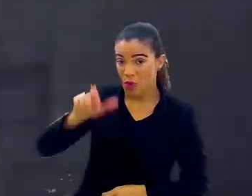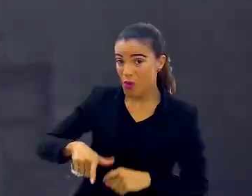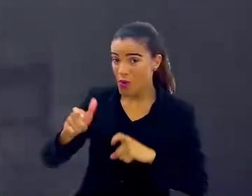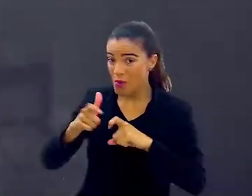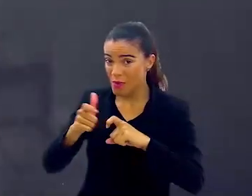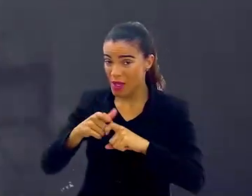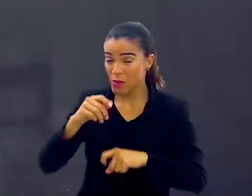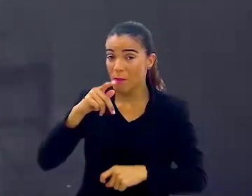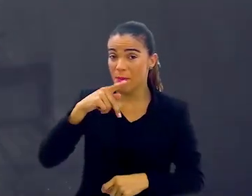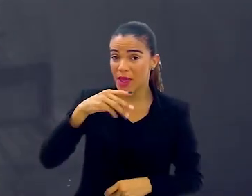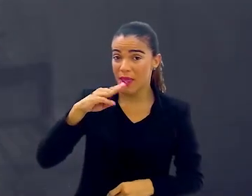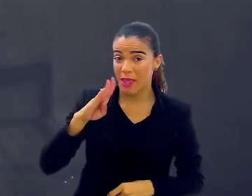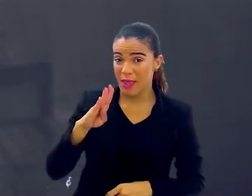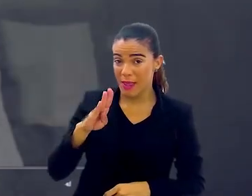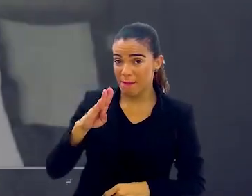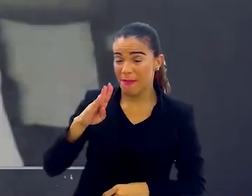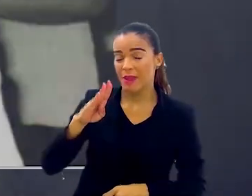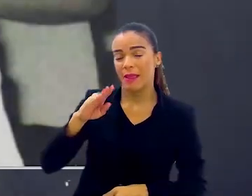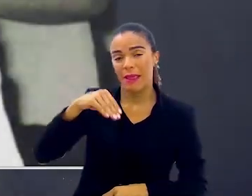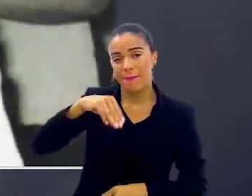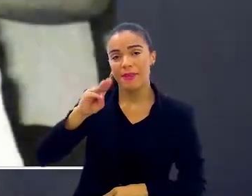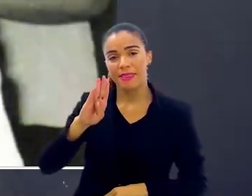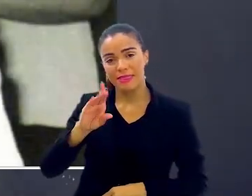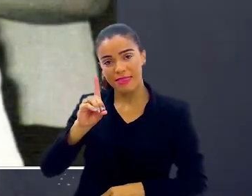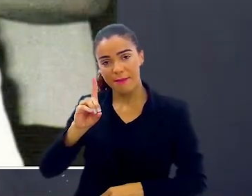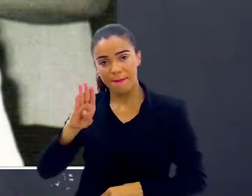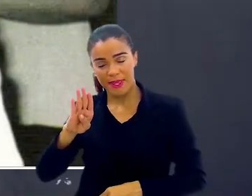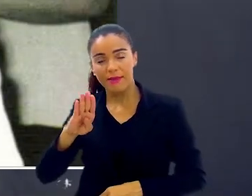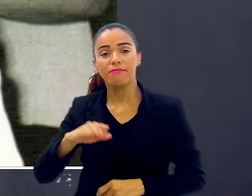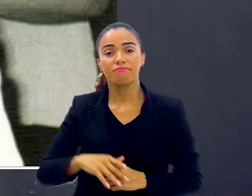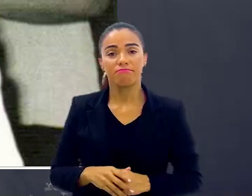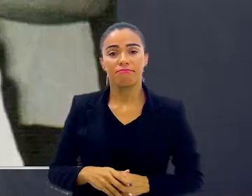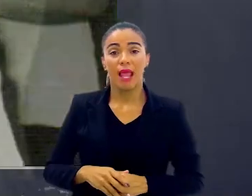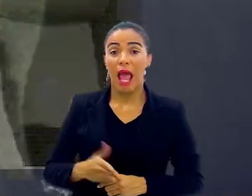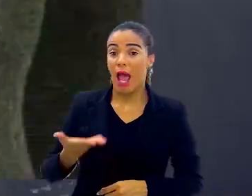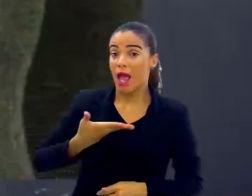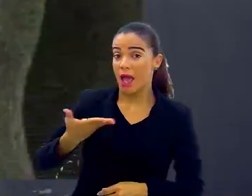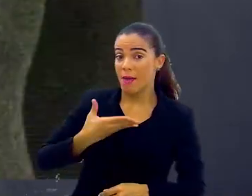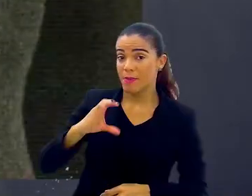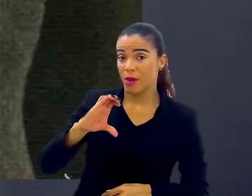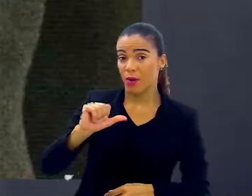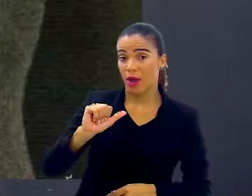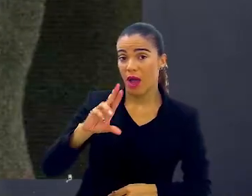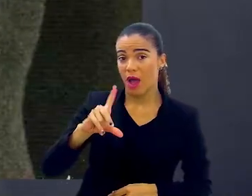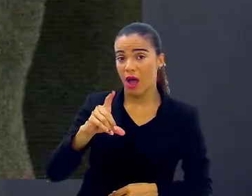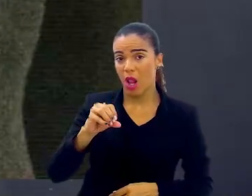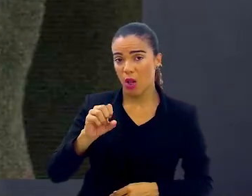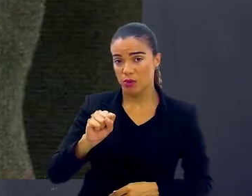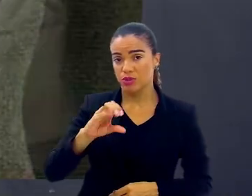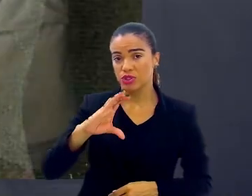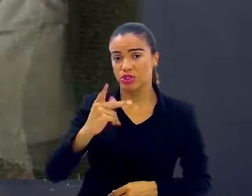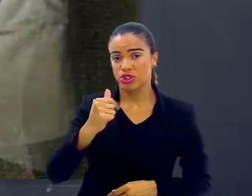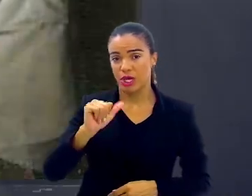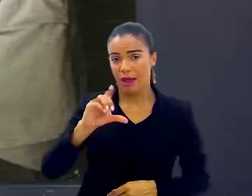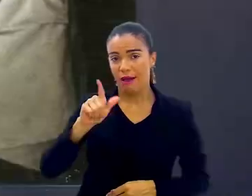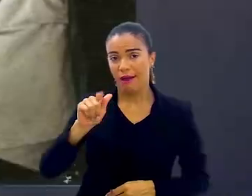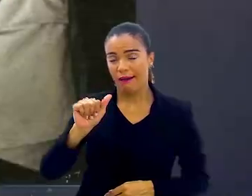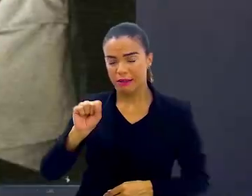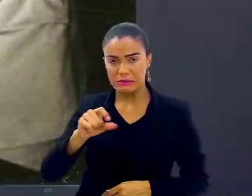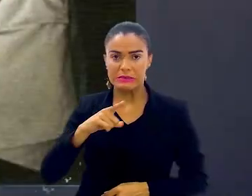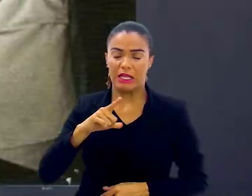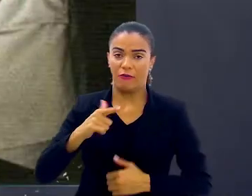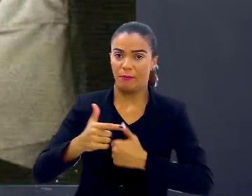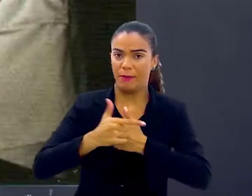O médico PMDBista e aliado do governador Carlos Chagas, ex-deputado Sebastião Menezes, teve